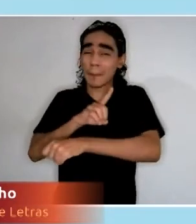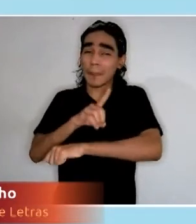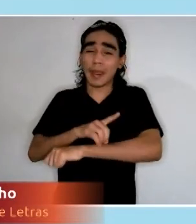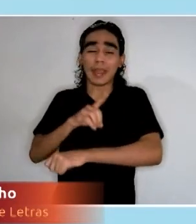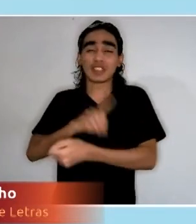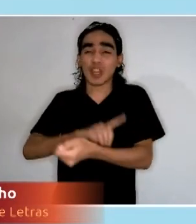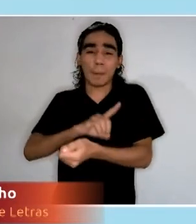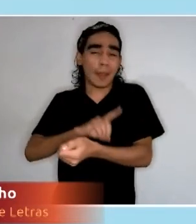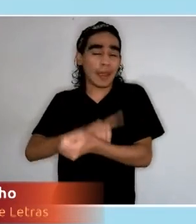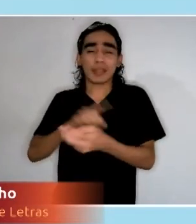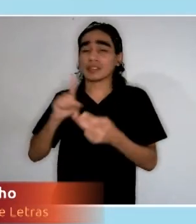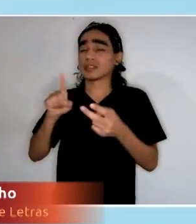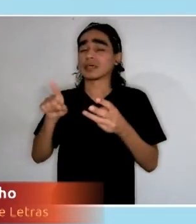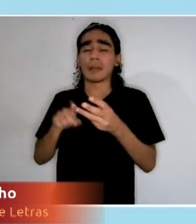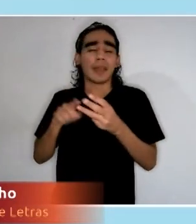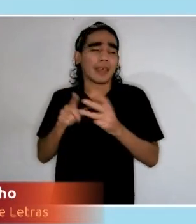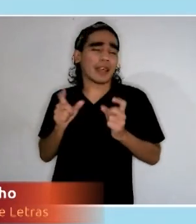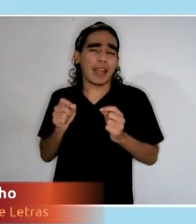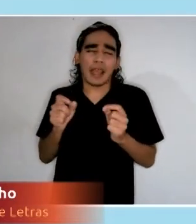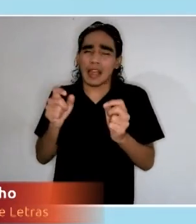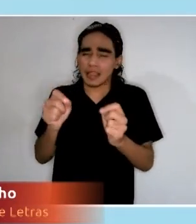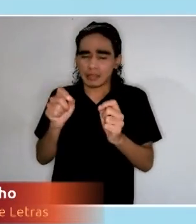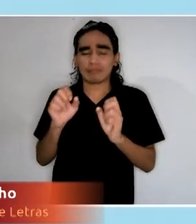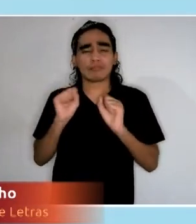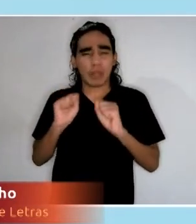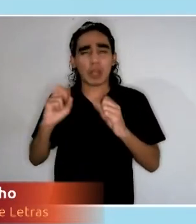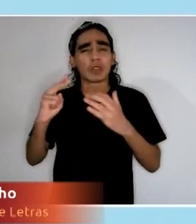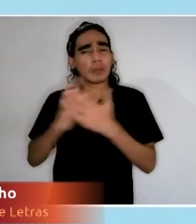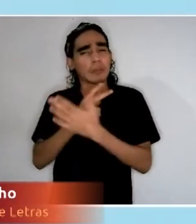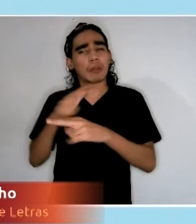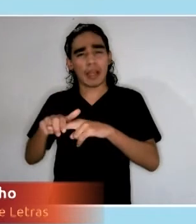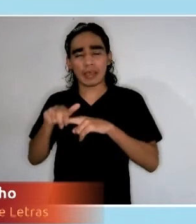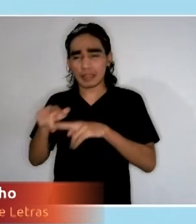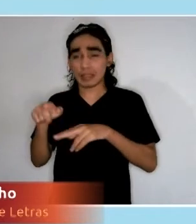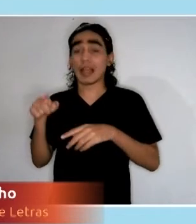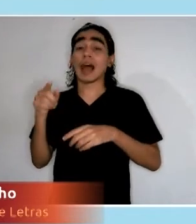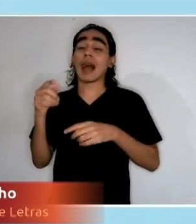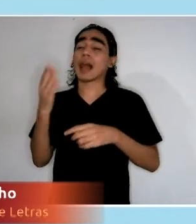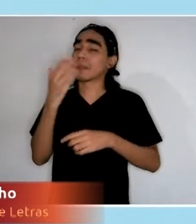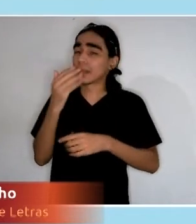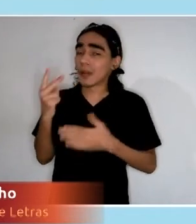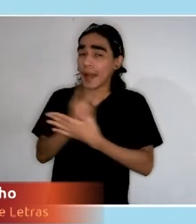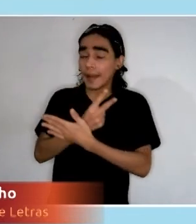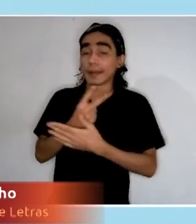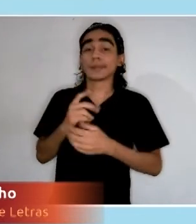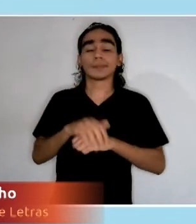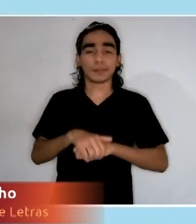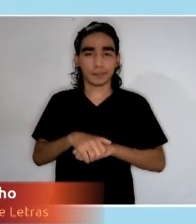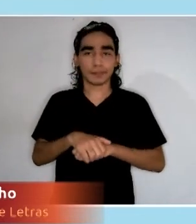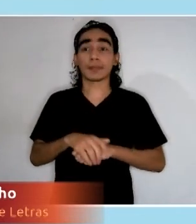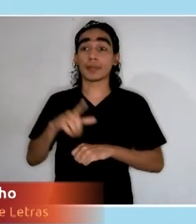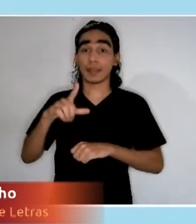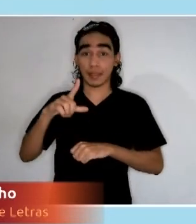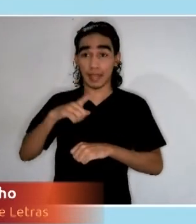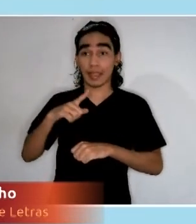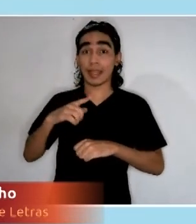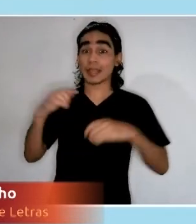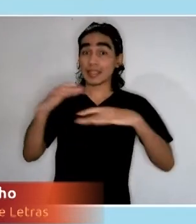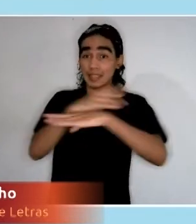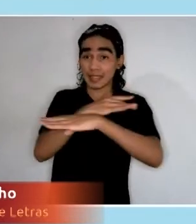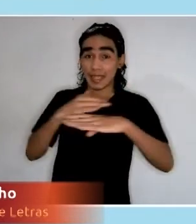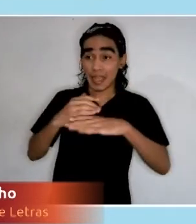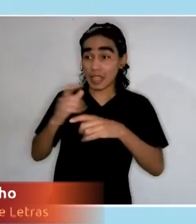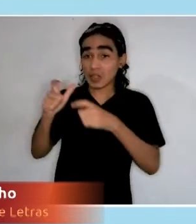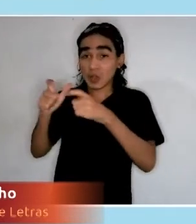duas coisas. Tem, para quem, né, viaja um pouco pelo país, não é, ou até nas periferias das grandes cidades, não é